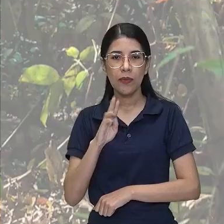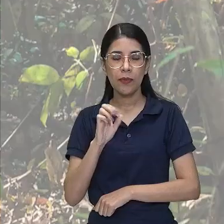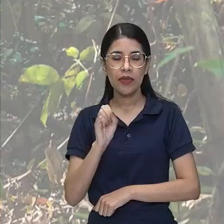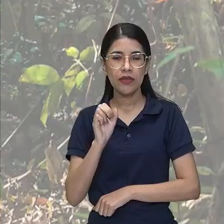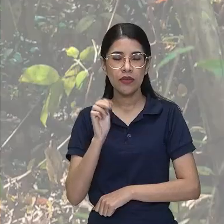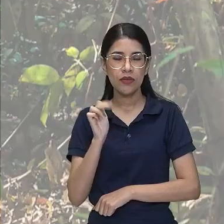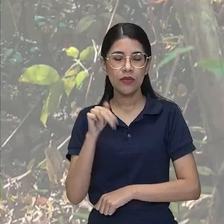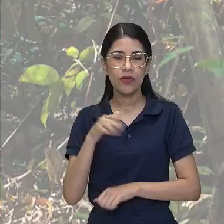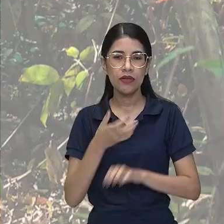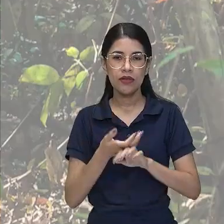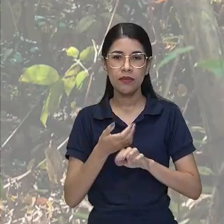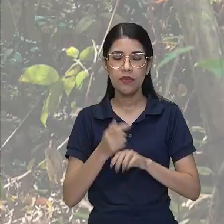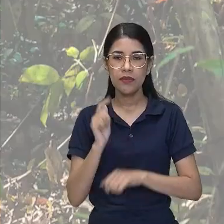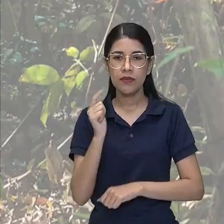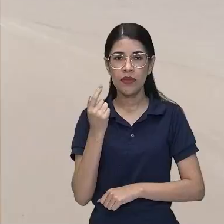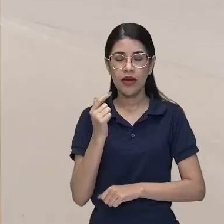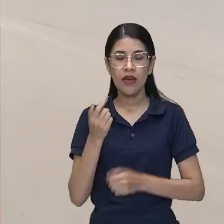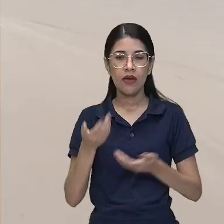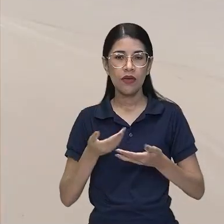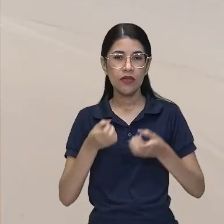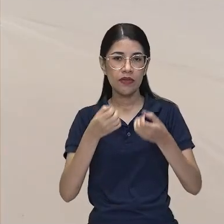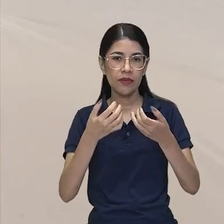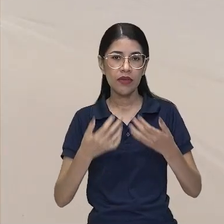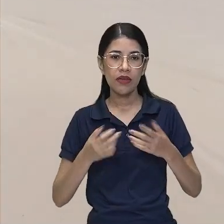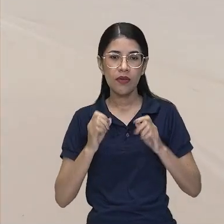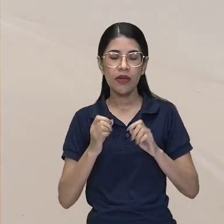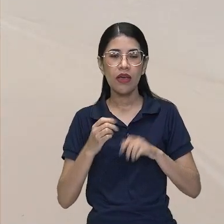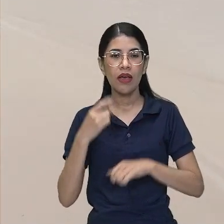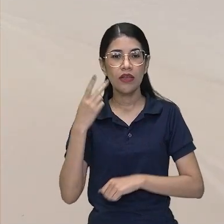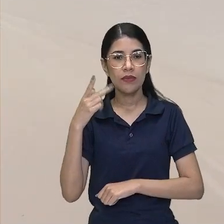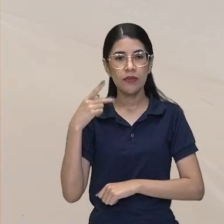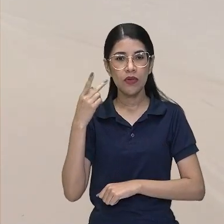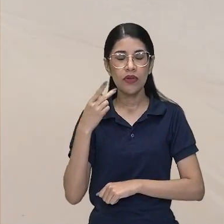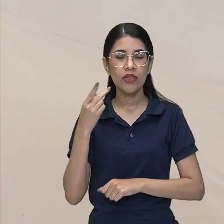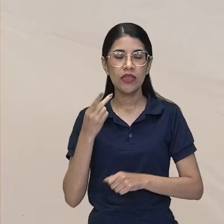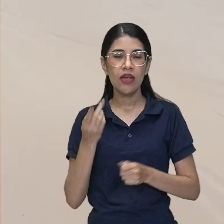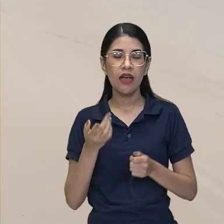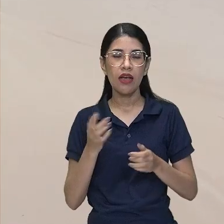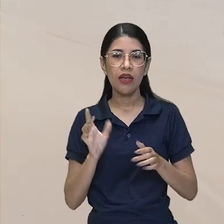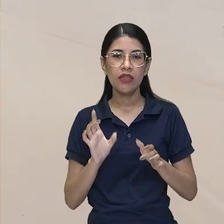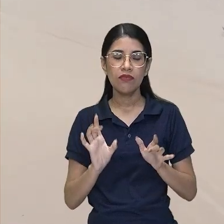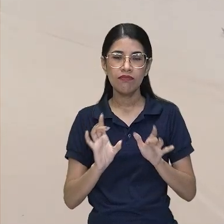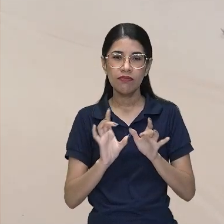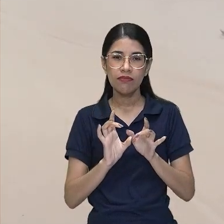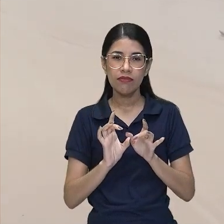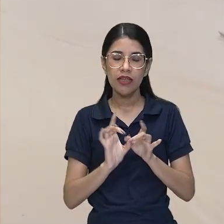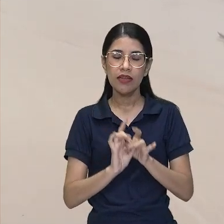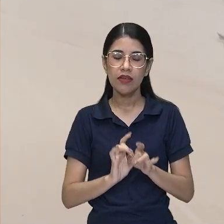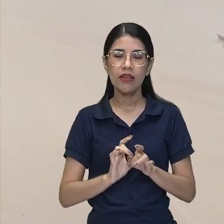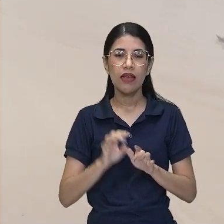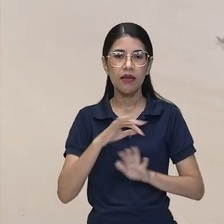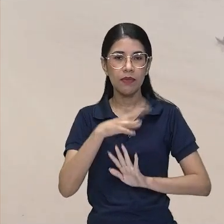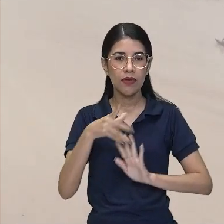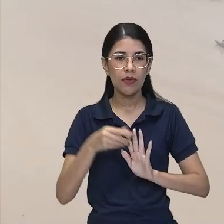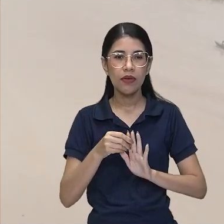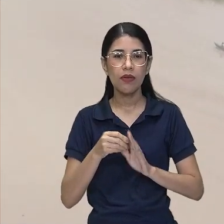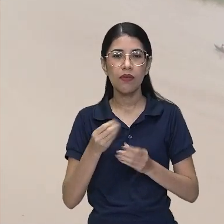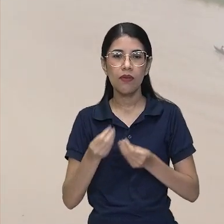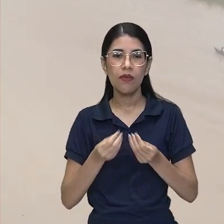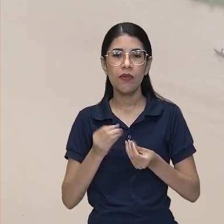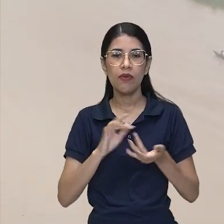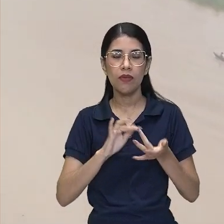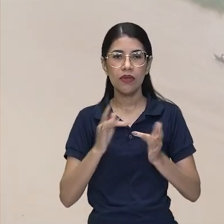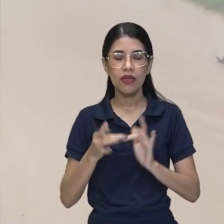do componente de Geografia e hoje eu vou falar um pouco sobre as políticas de integração da Amazônia no contexto de redemocratização do nosso